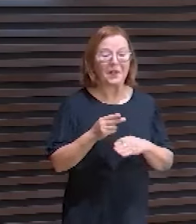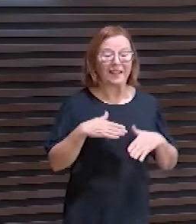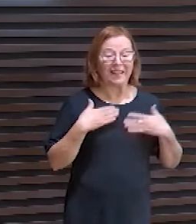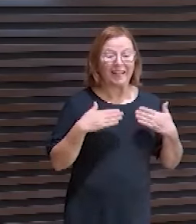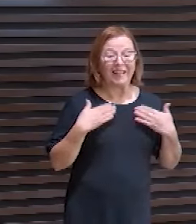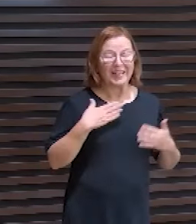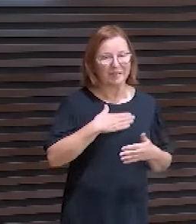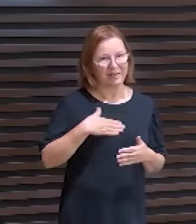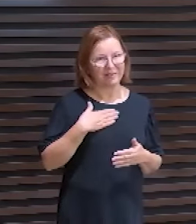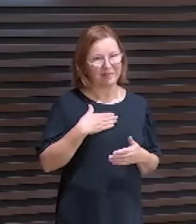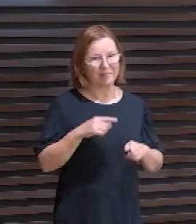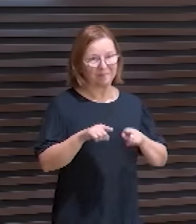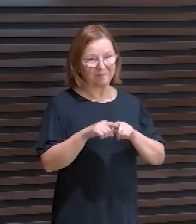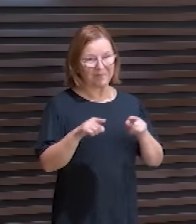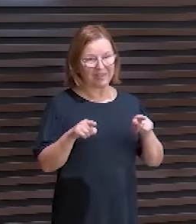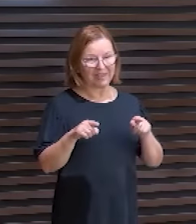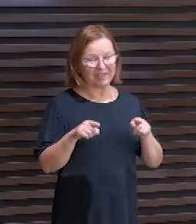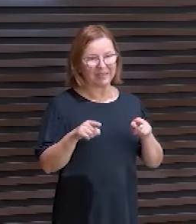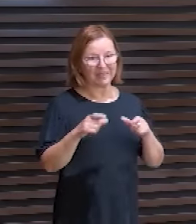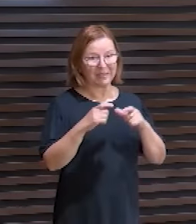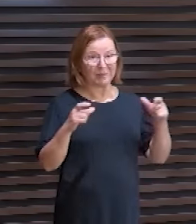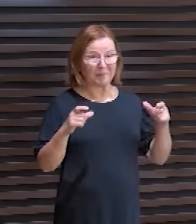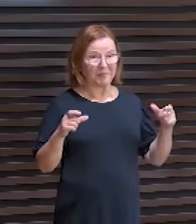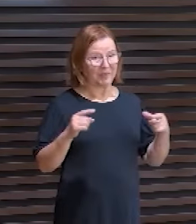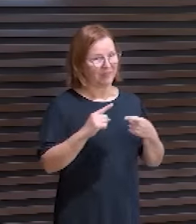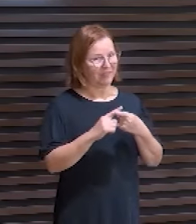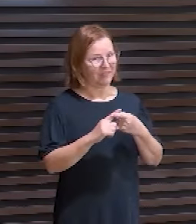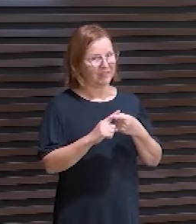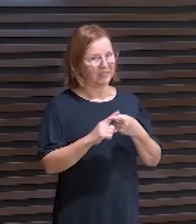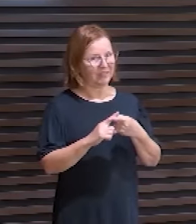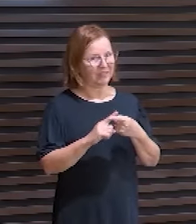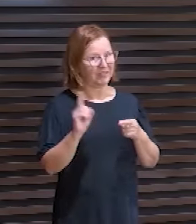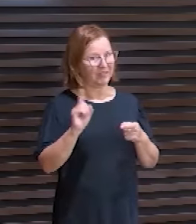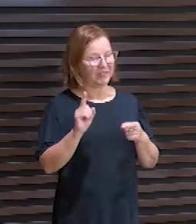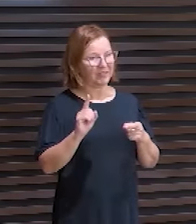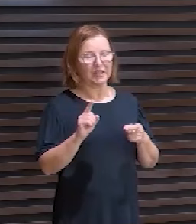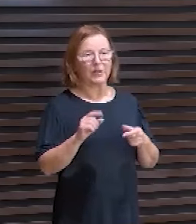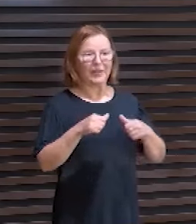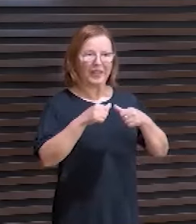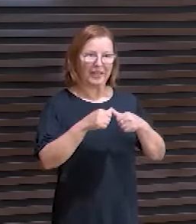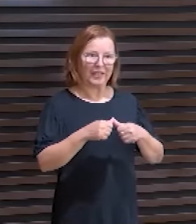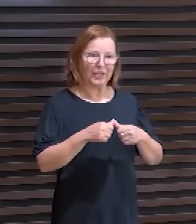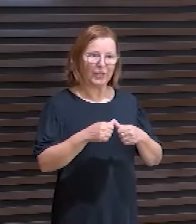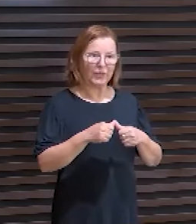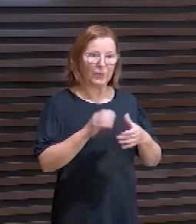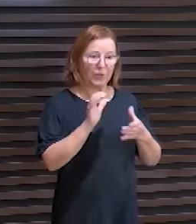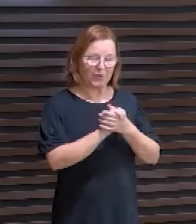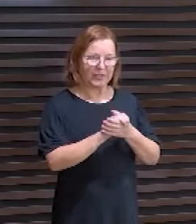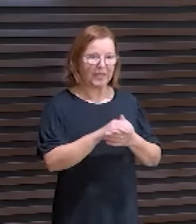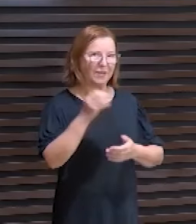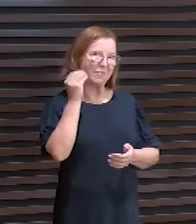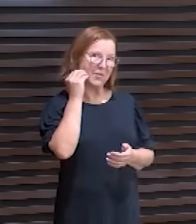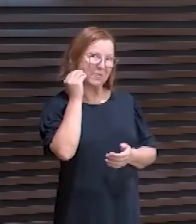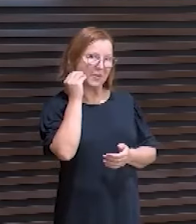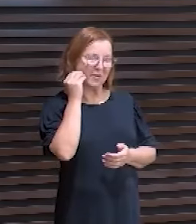entanto na maioria das vezes não é isso O que os casais experimentam quando a busca é